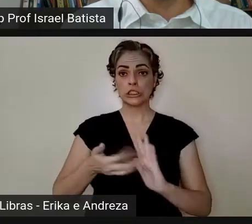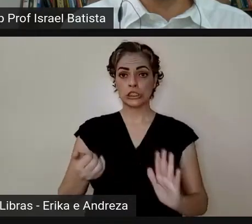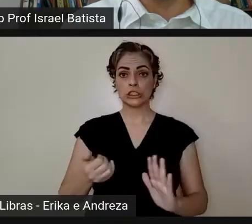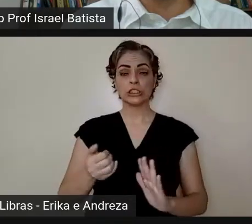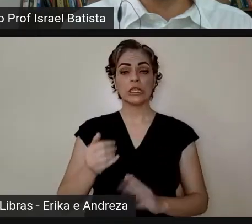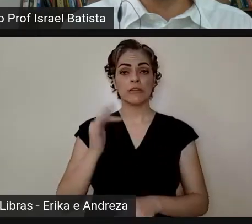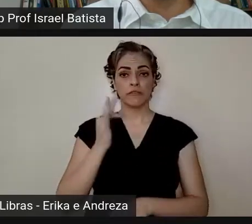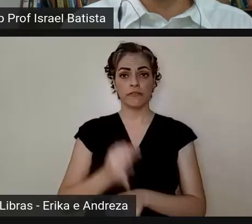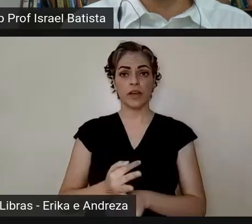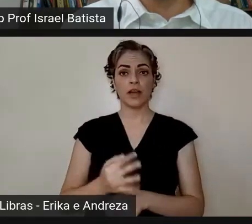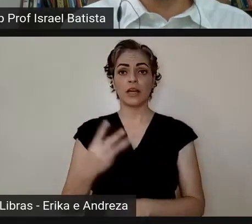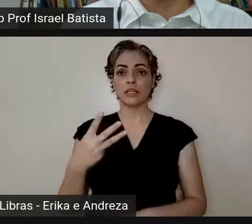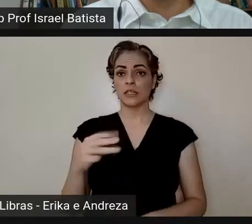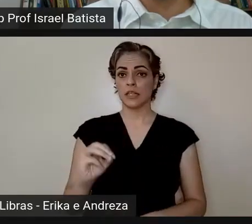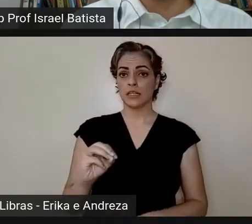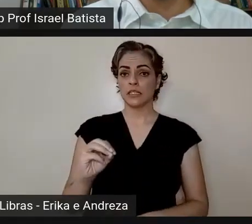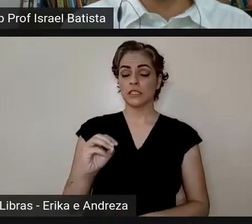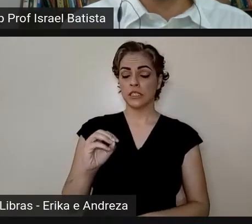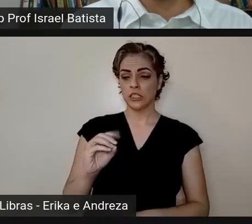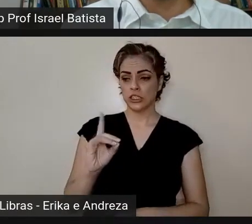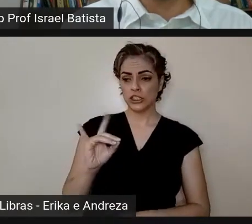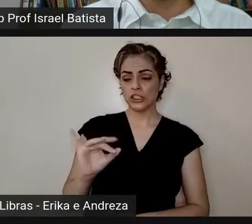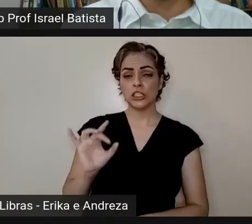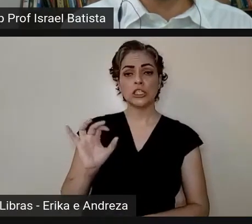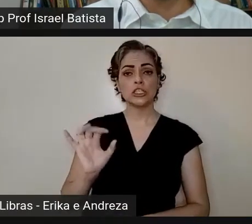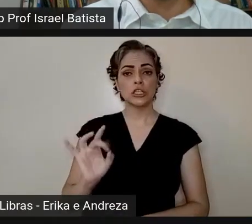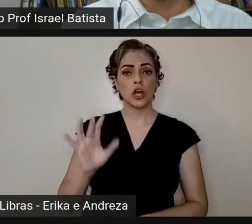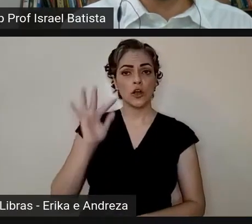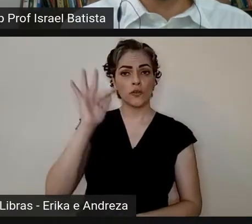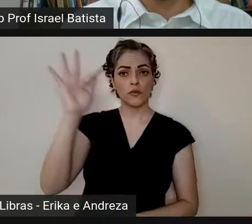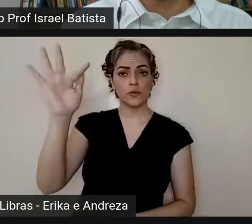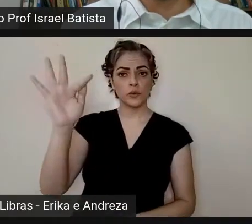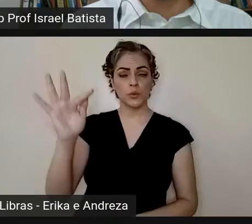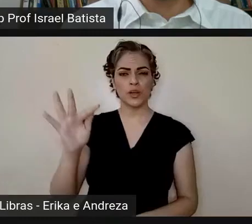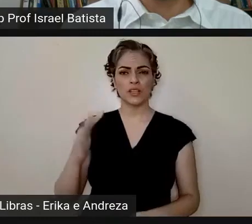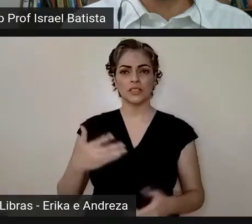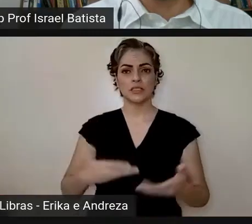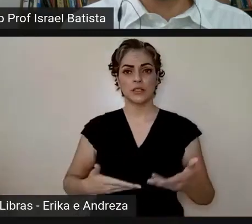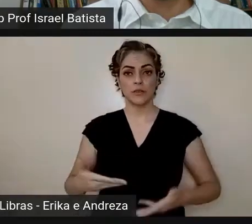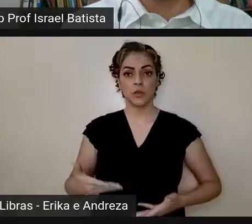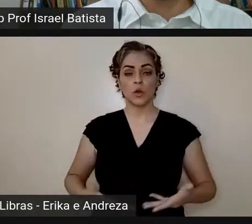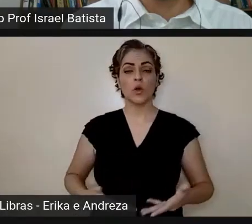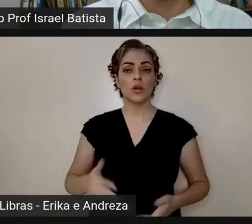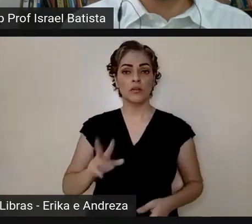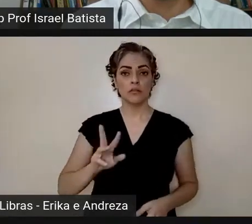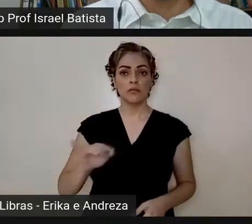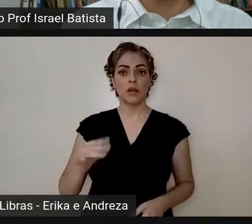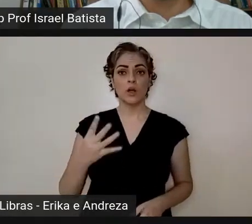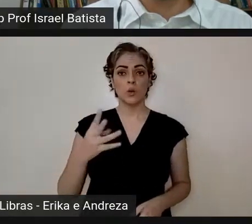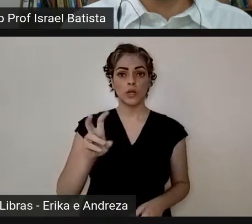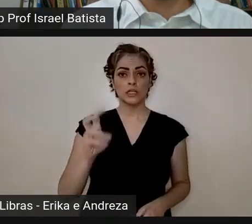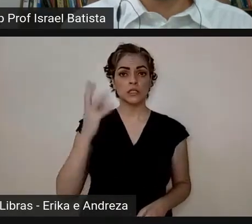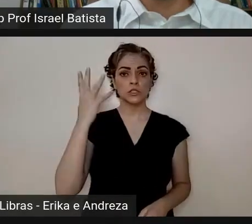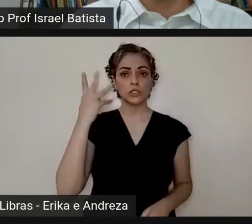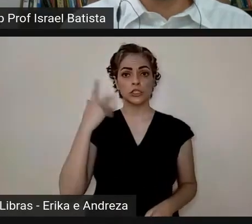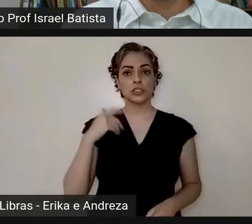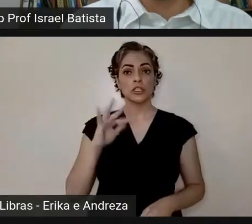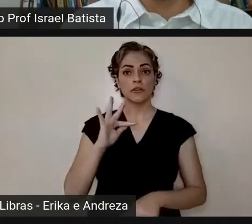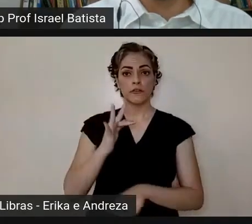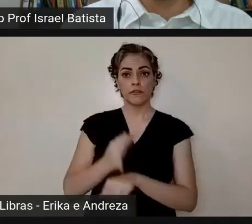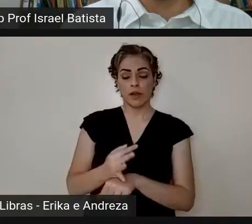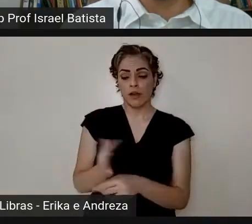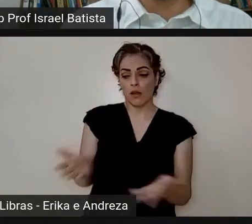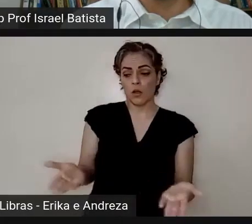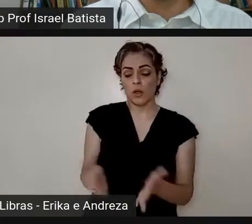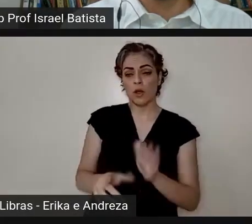nós extinguirmos as férias, além de 30 dias, só para os futuros servidores, nós teremos professores universitários que vão ter 45 dias de